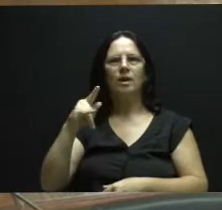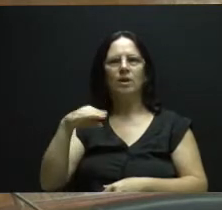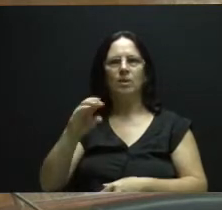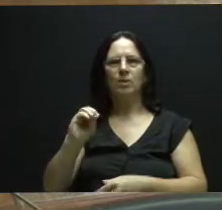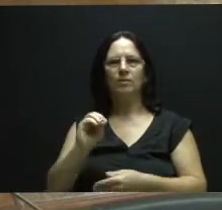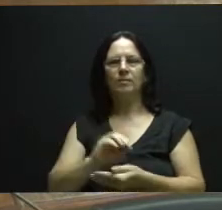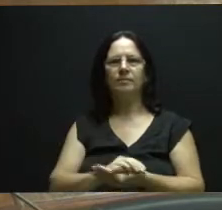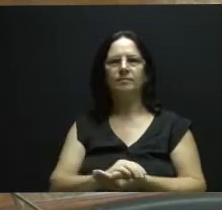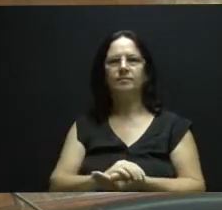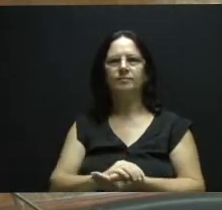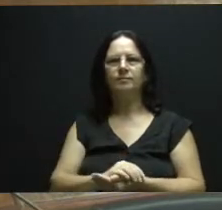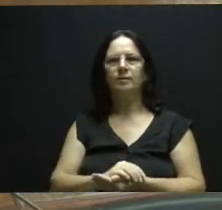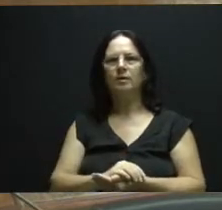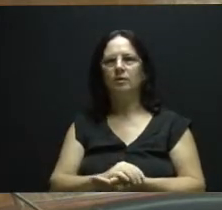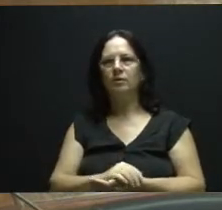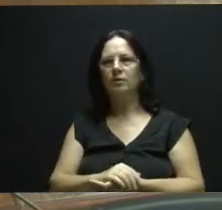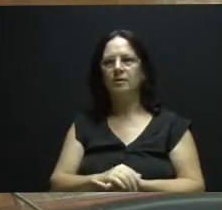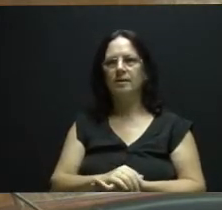vieira